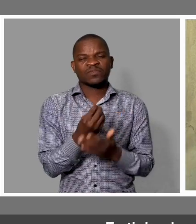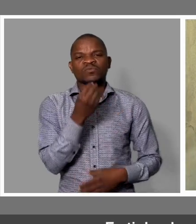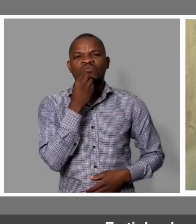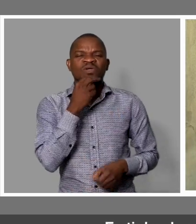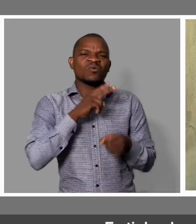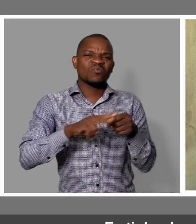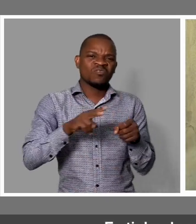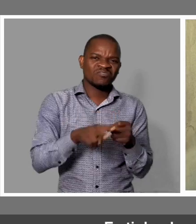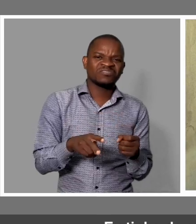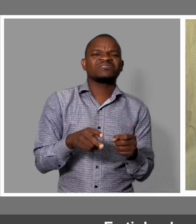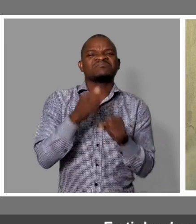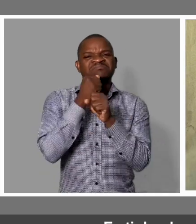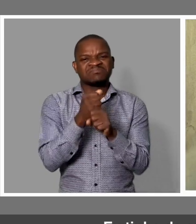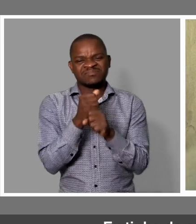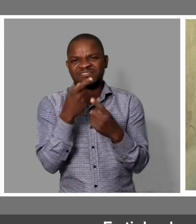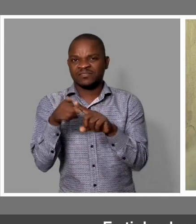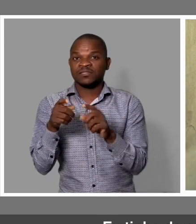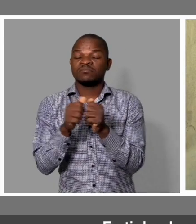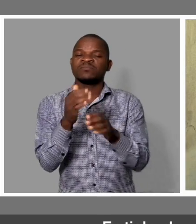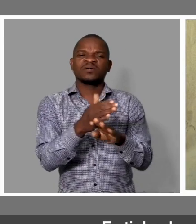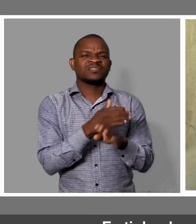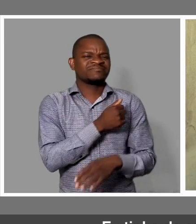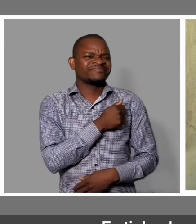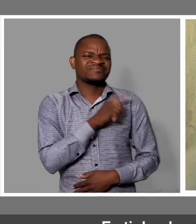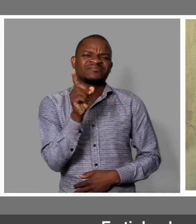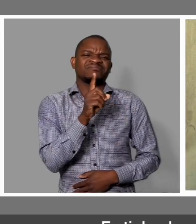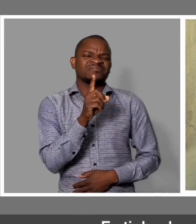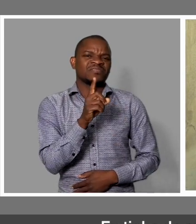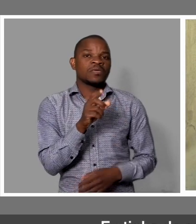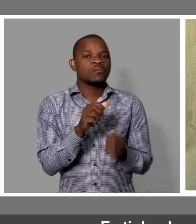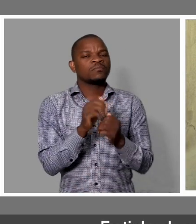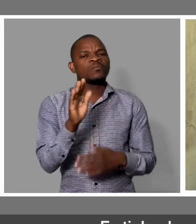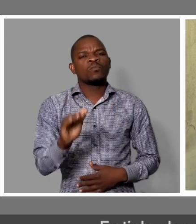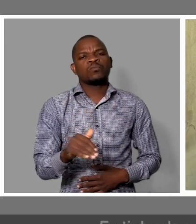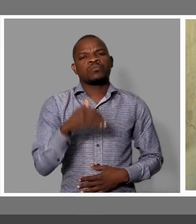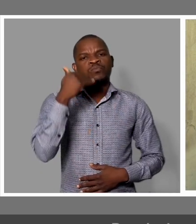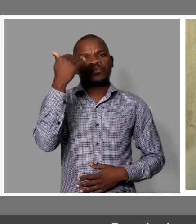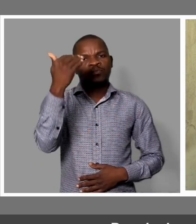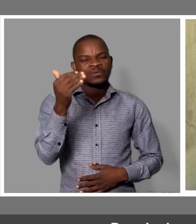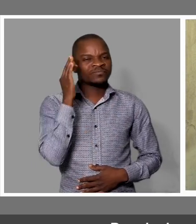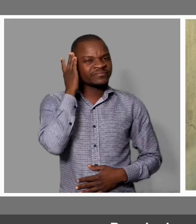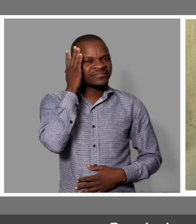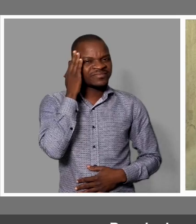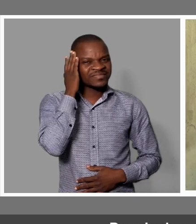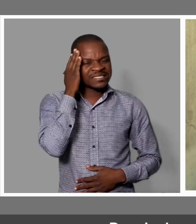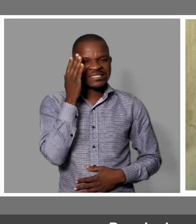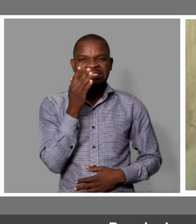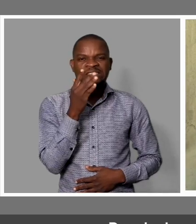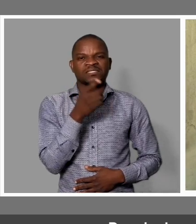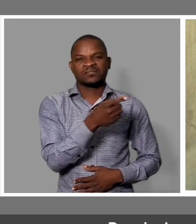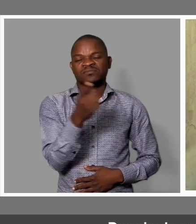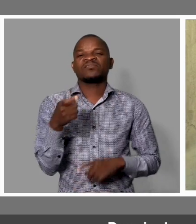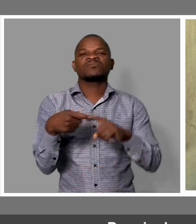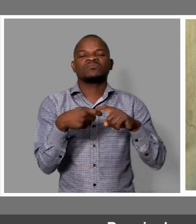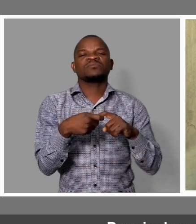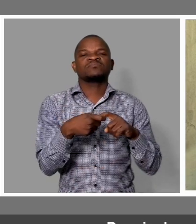nhancana. Tinha que comer matrapa. Eu não gostava disso. Para mim, eu me sentia sufocada. Mas depois de eu sentar e refletir,